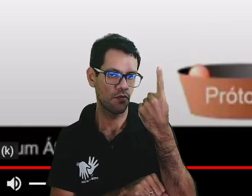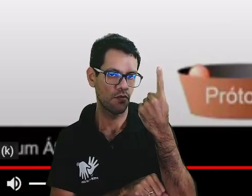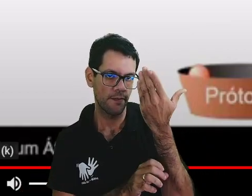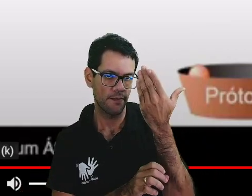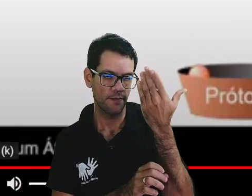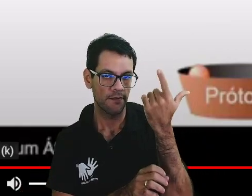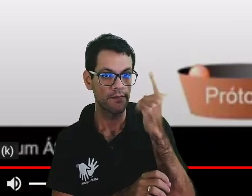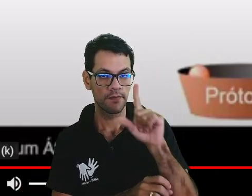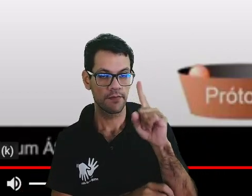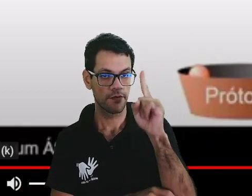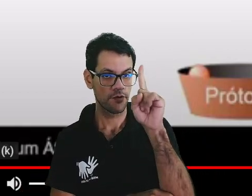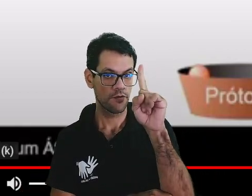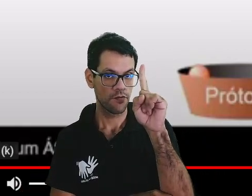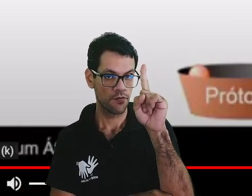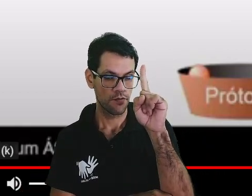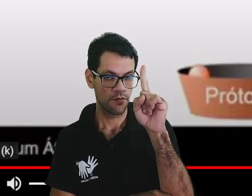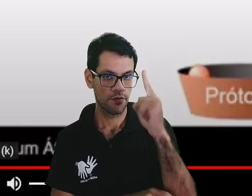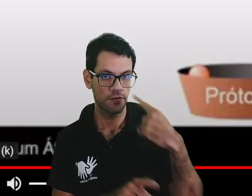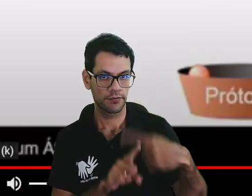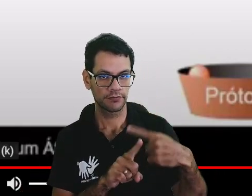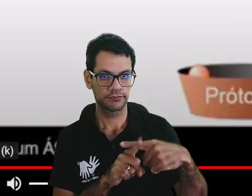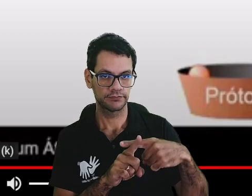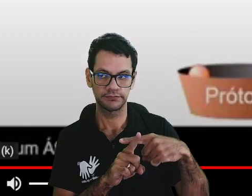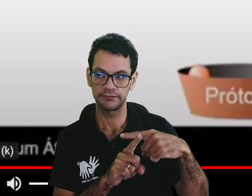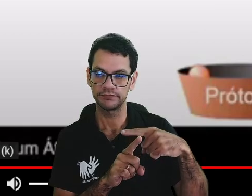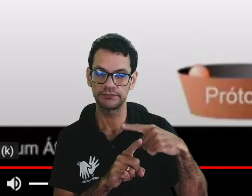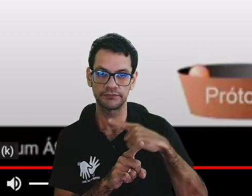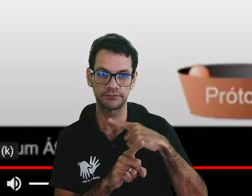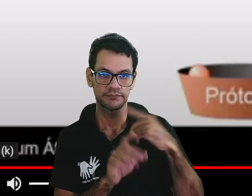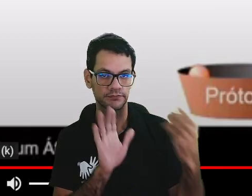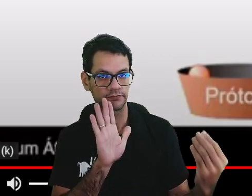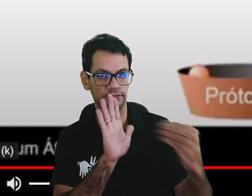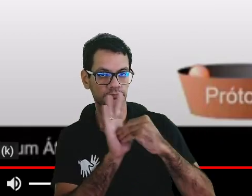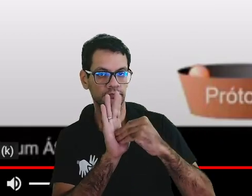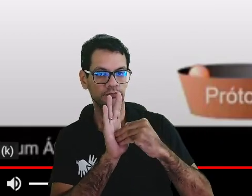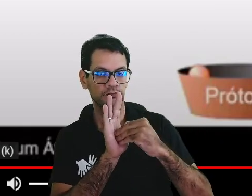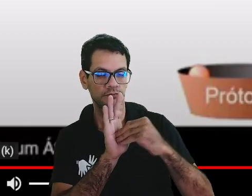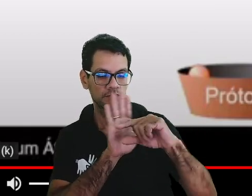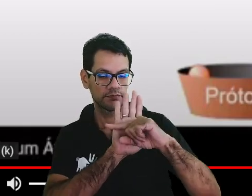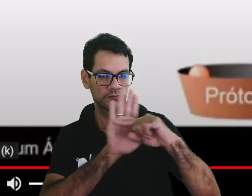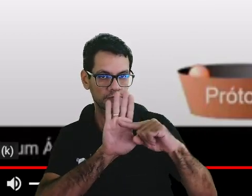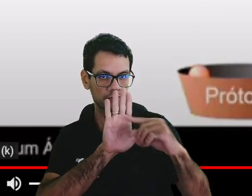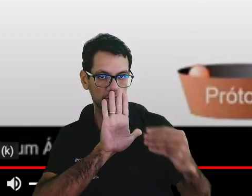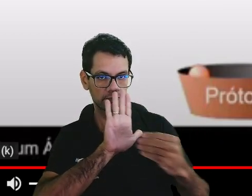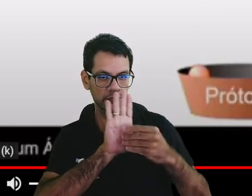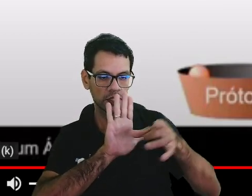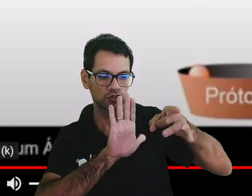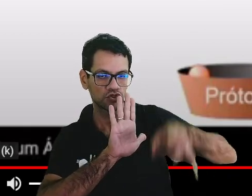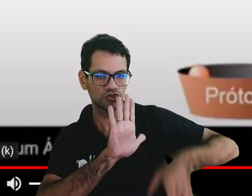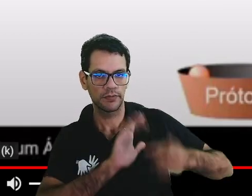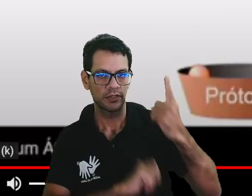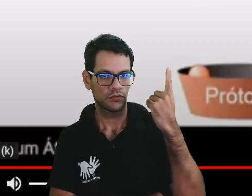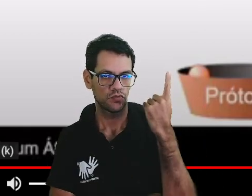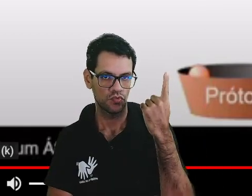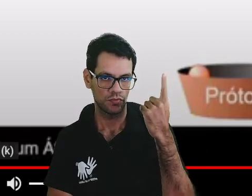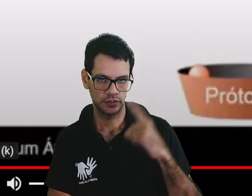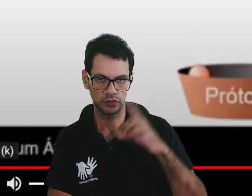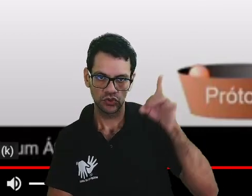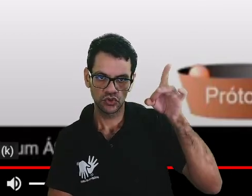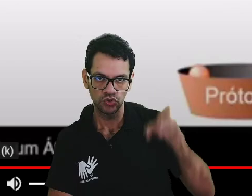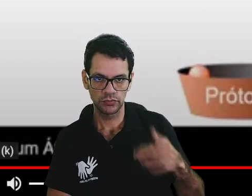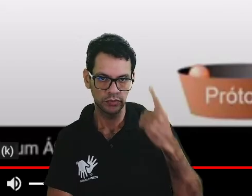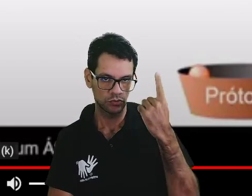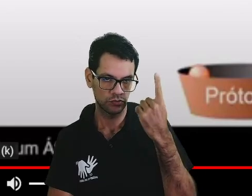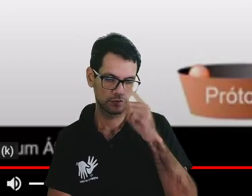íon, que é chamado ânion, porque tem uma carga negativa sobrando, ele recebeu um elétron,